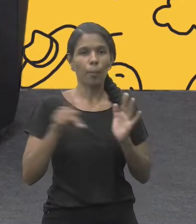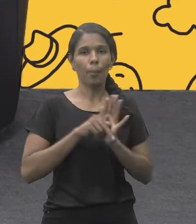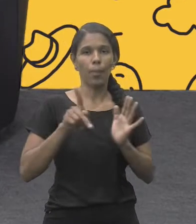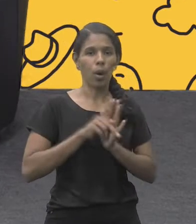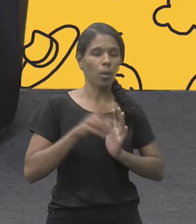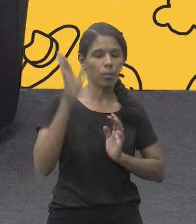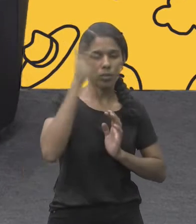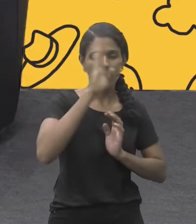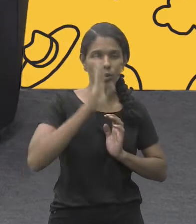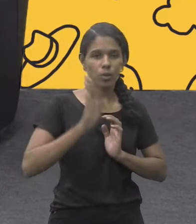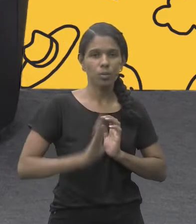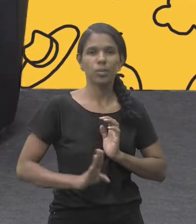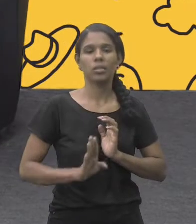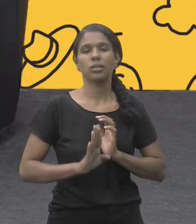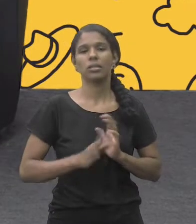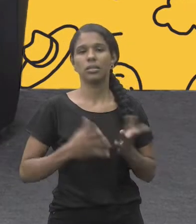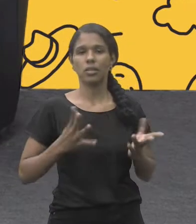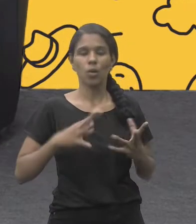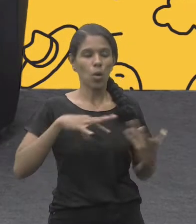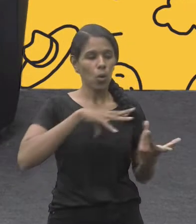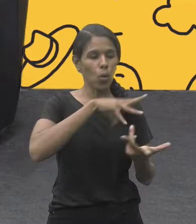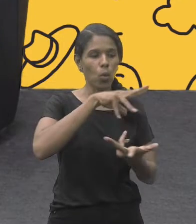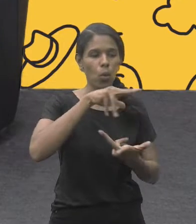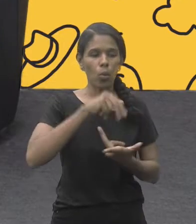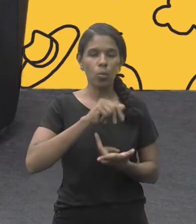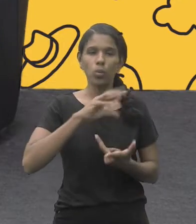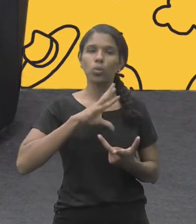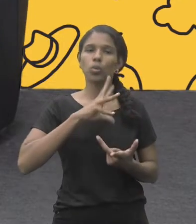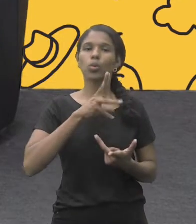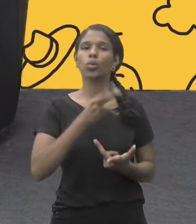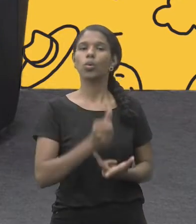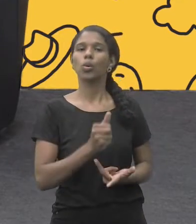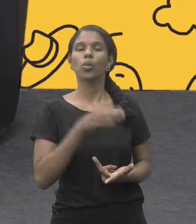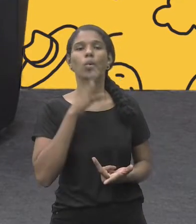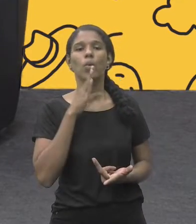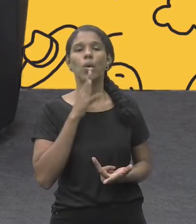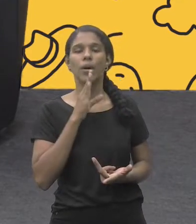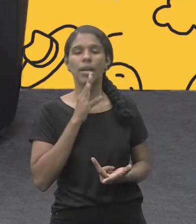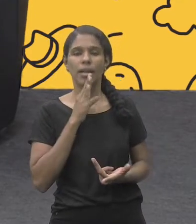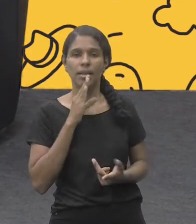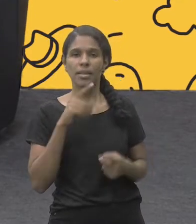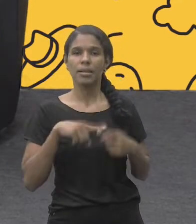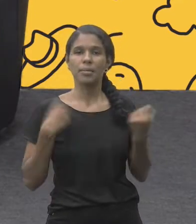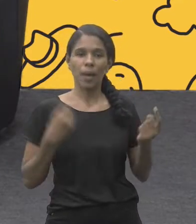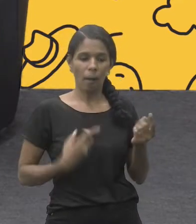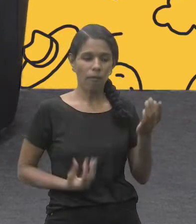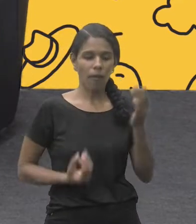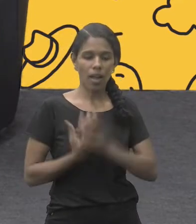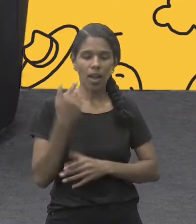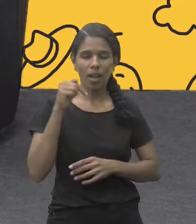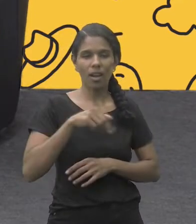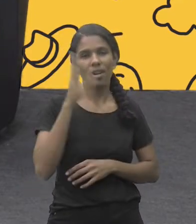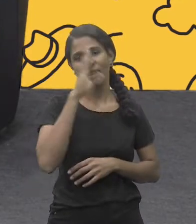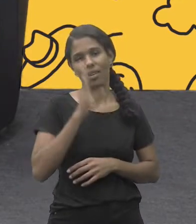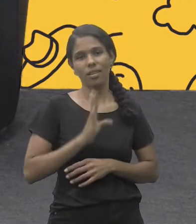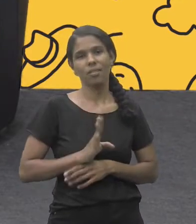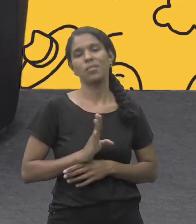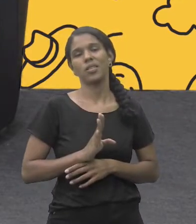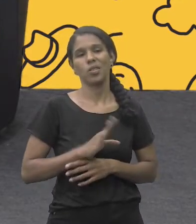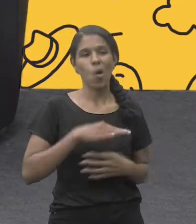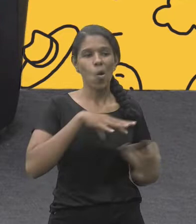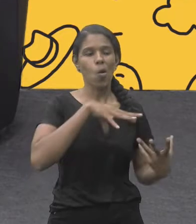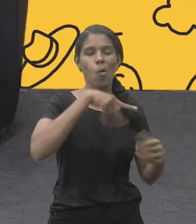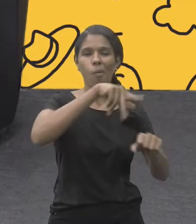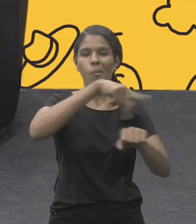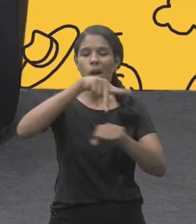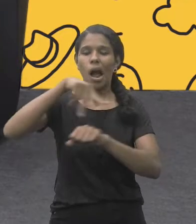tem conquistado o mundo inteiro. Né? Nós temos hoje brasileiros dando aula no Japão, brasileiros dando aula na Europa, em todos os países do mundo. E